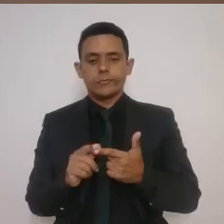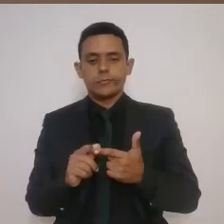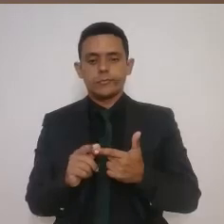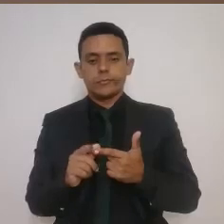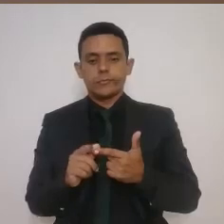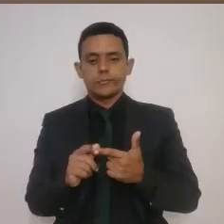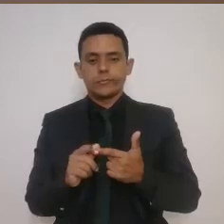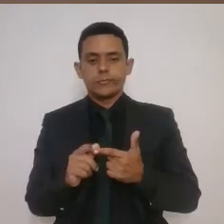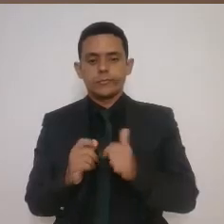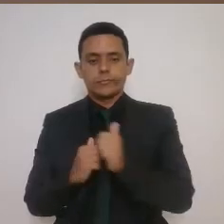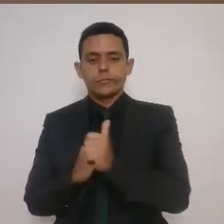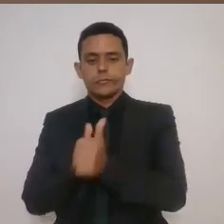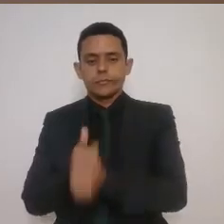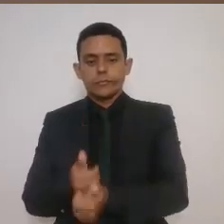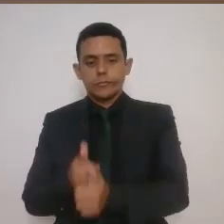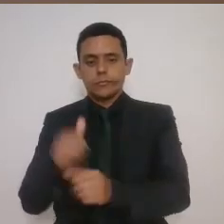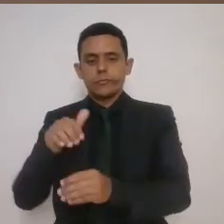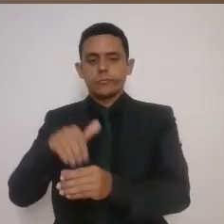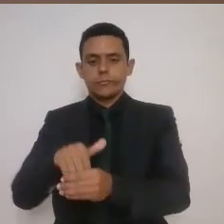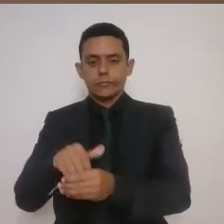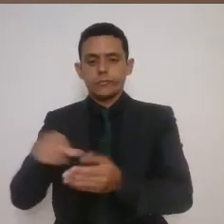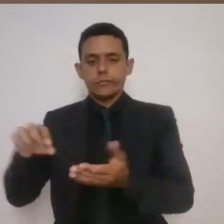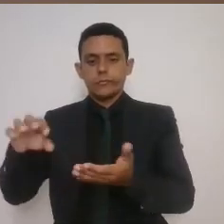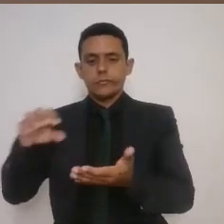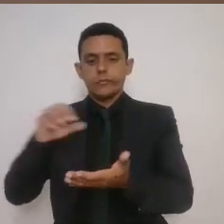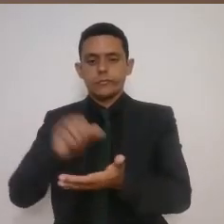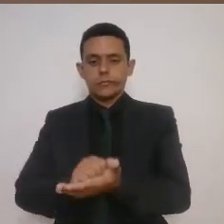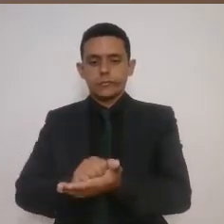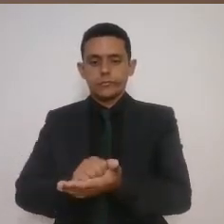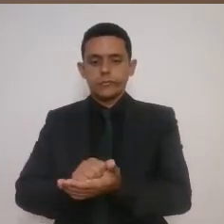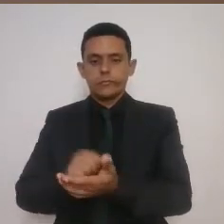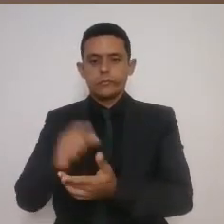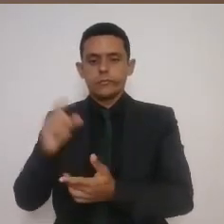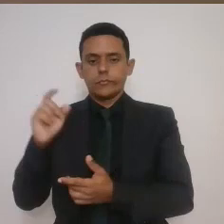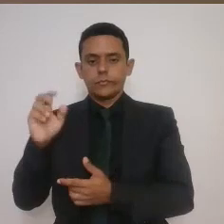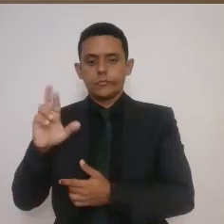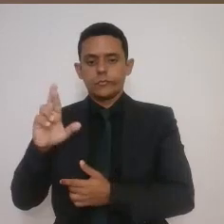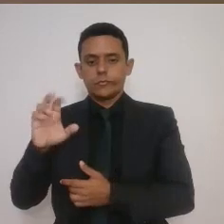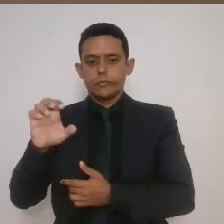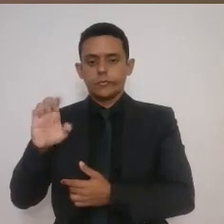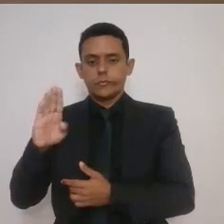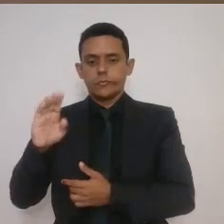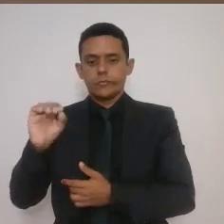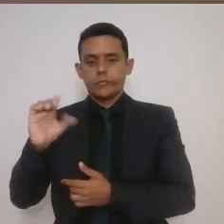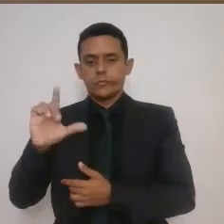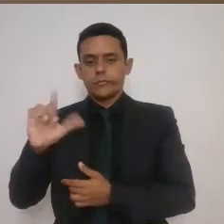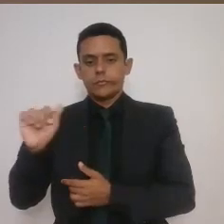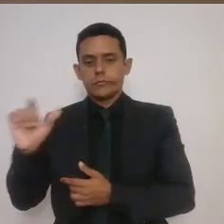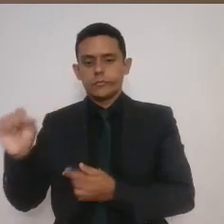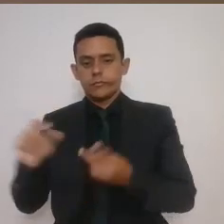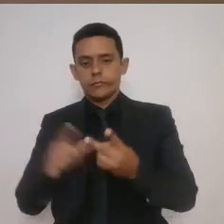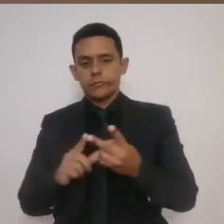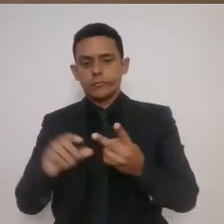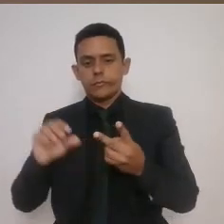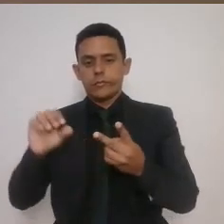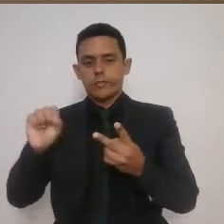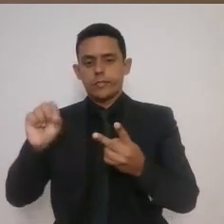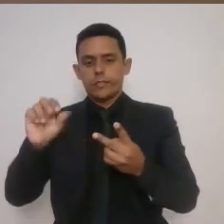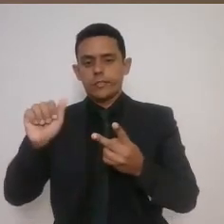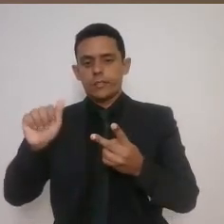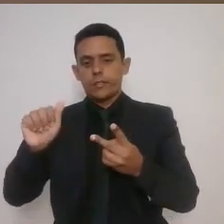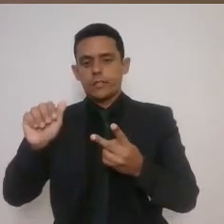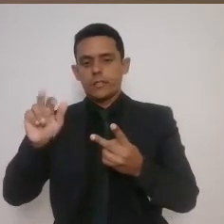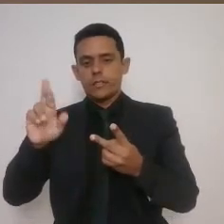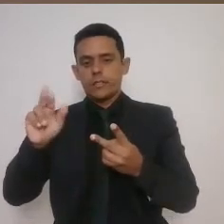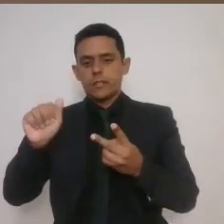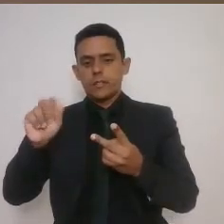acompanhando o desembargador Cláudio, registrando o voto do desembargador João Rebouças, desembargador Saraiva e a doutora Berenice, os